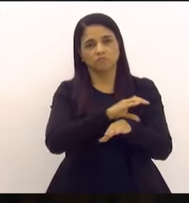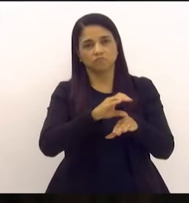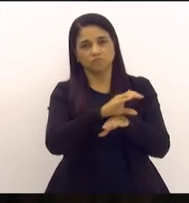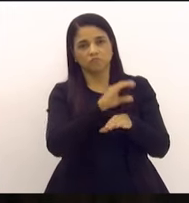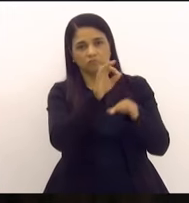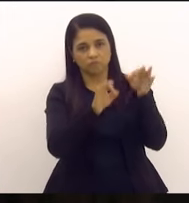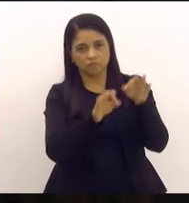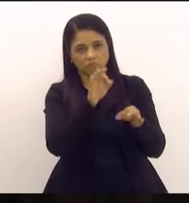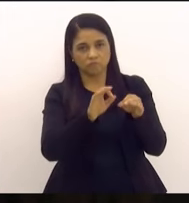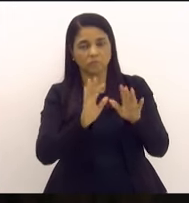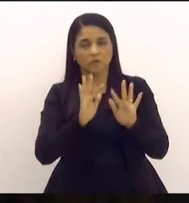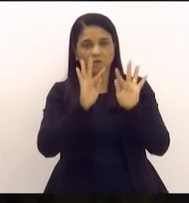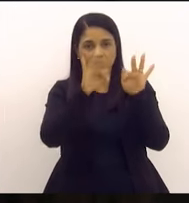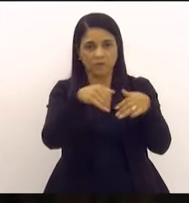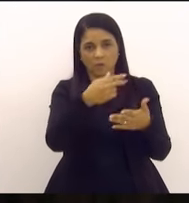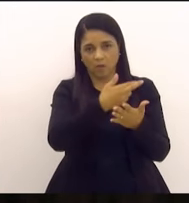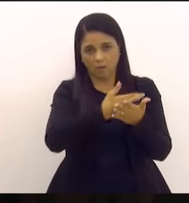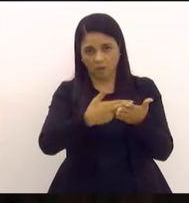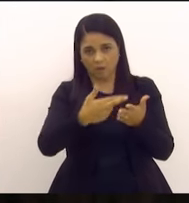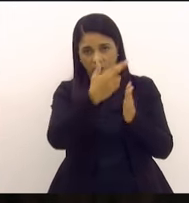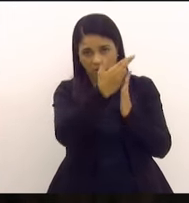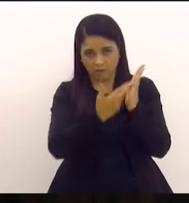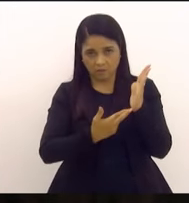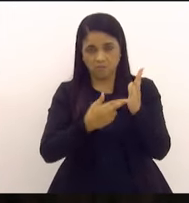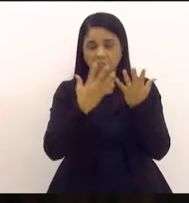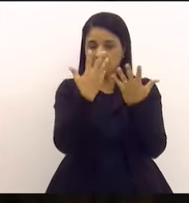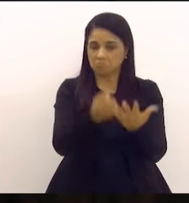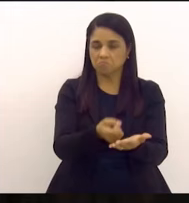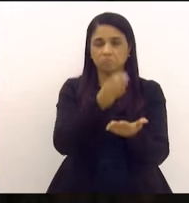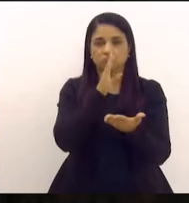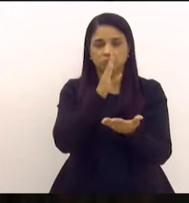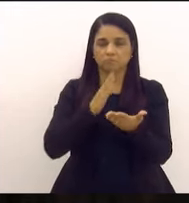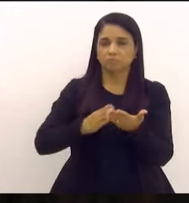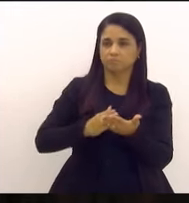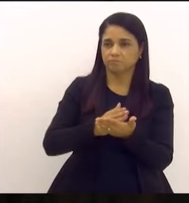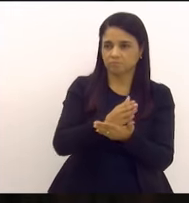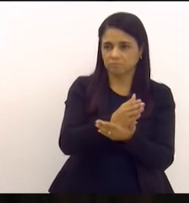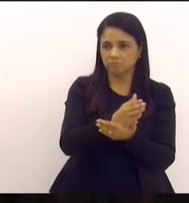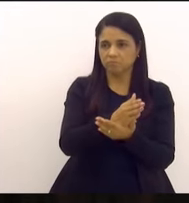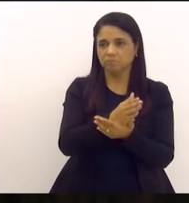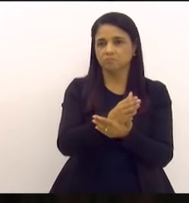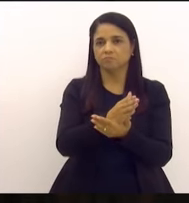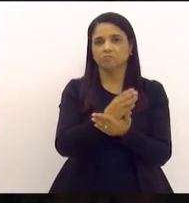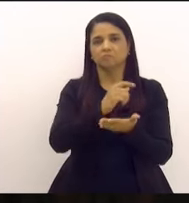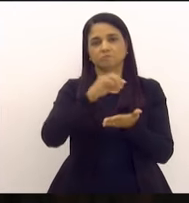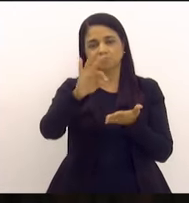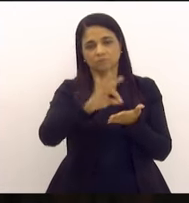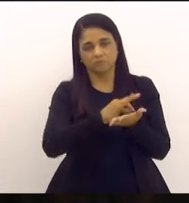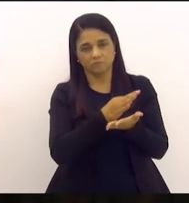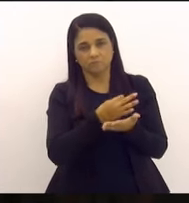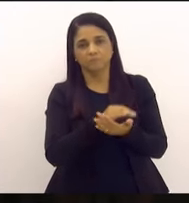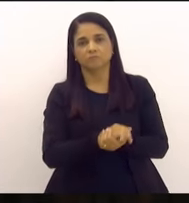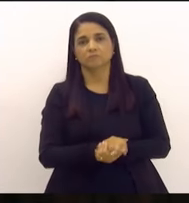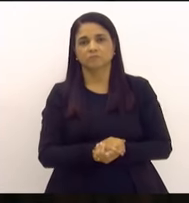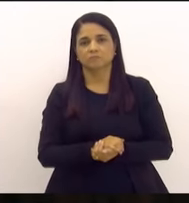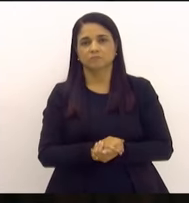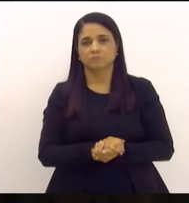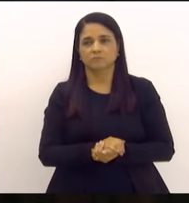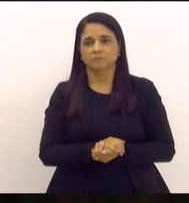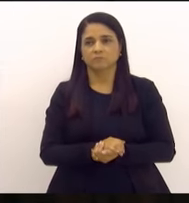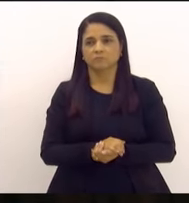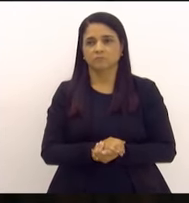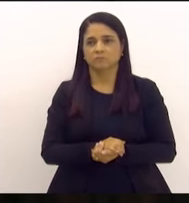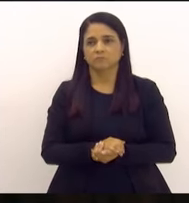Justiça, com forma final de redação. Senhores que aprovam, permaneçam como estão. Aprovado, vai autógrafo. Gostaria